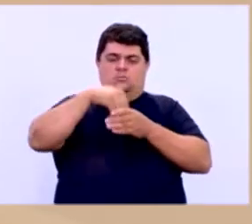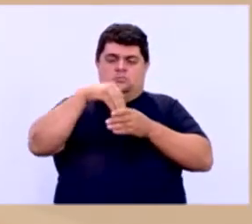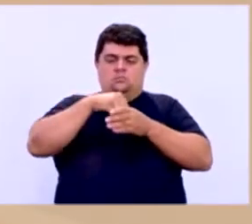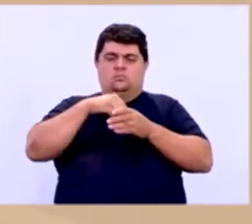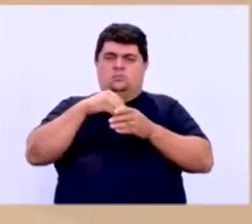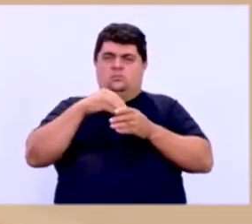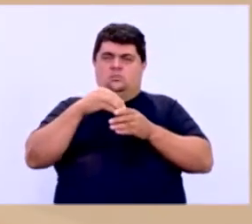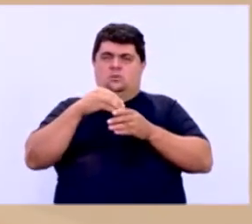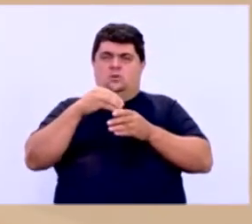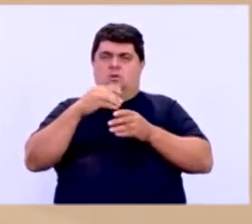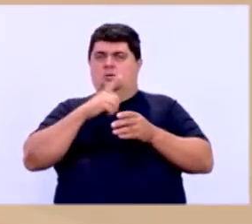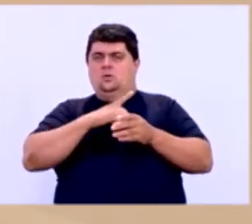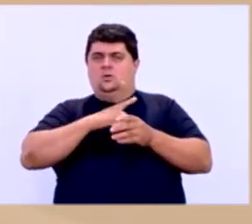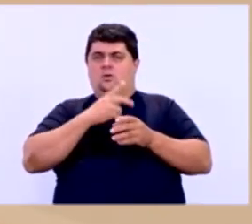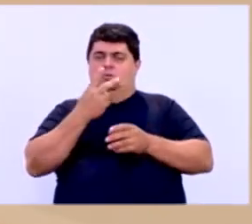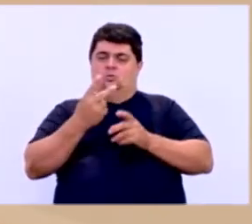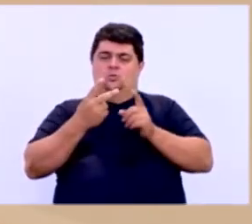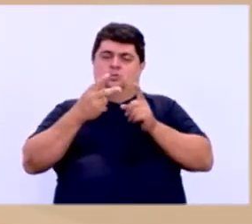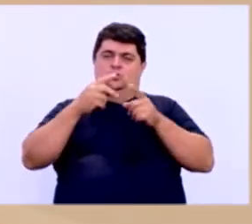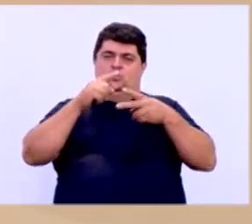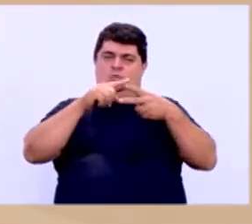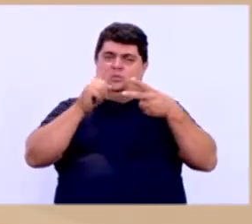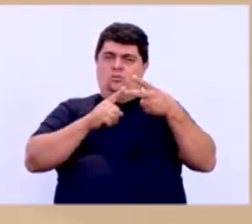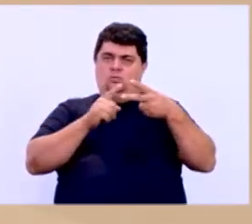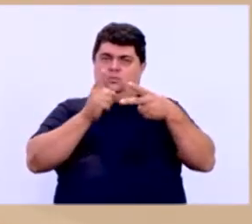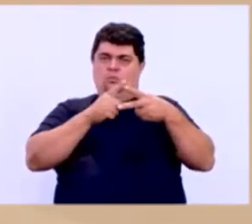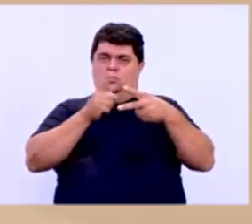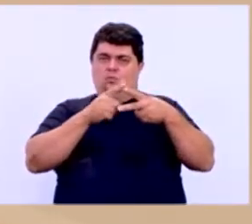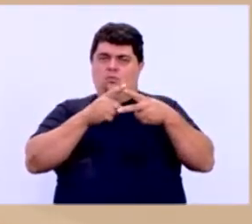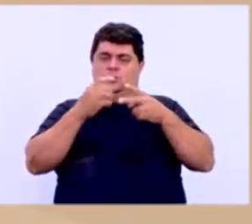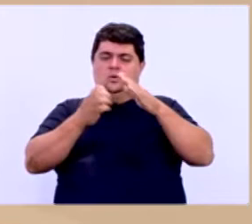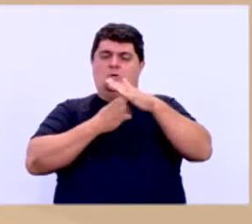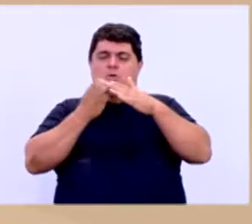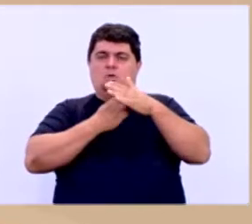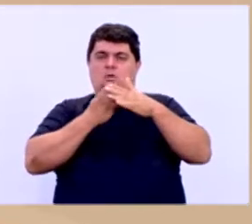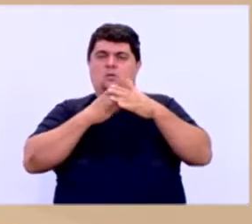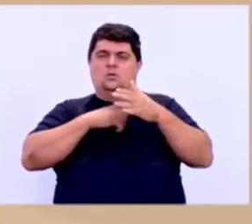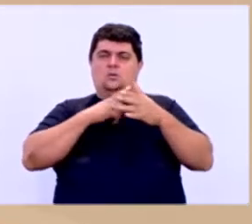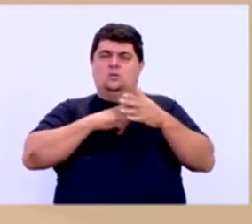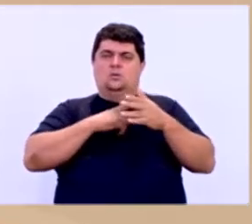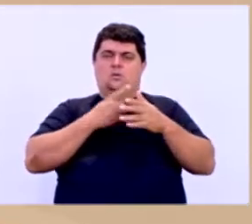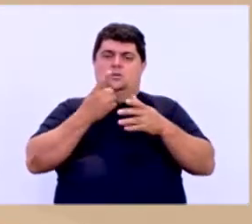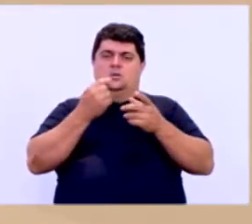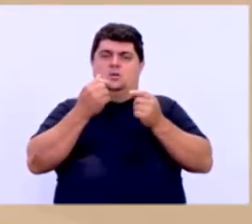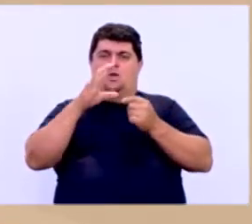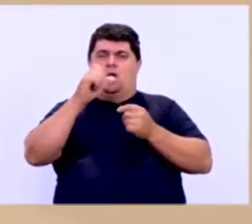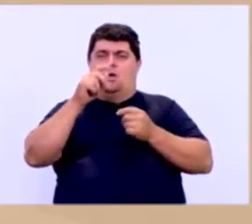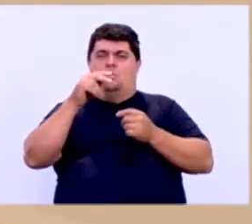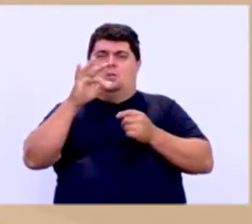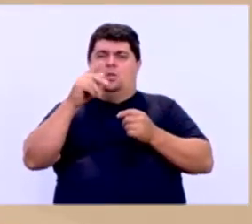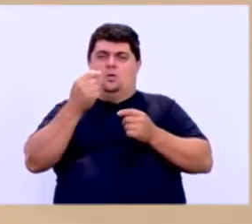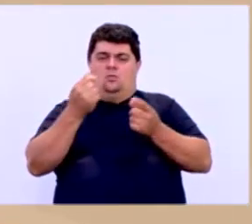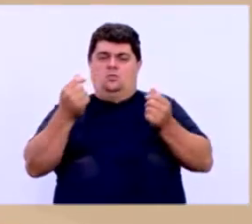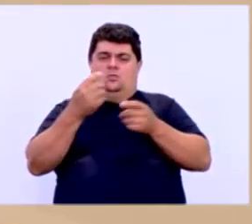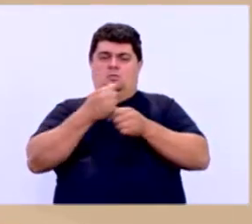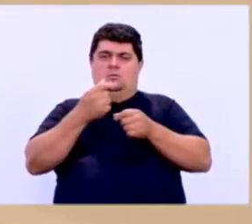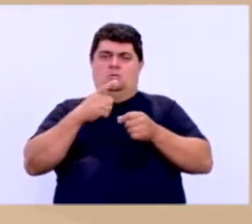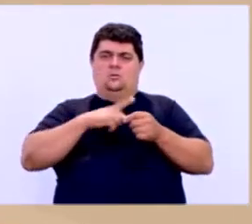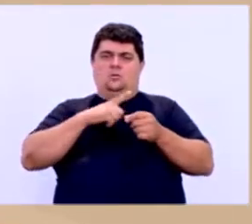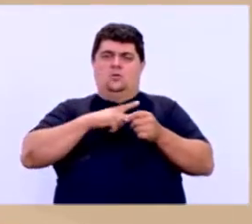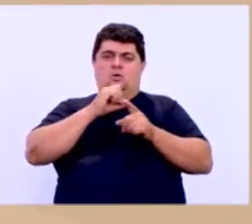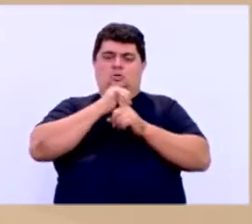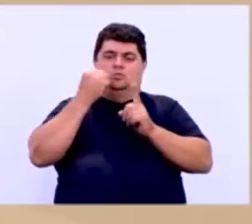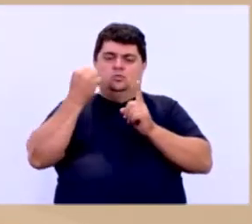nós temos de duas formas. Uma forma é onde as empresas elas fazem integralização de seus capitais através da entrada de um novo